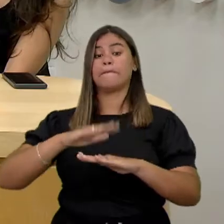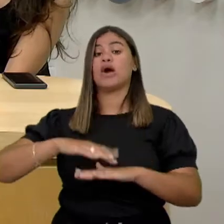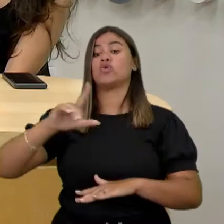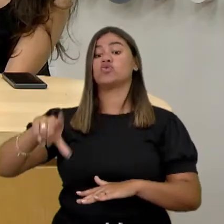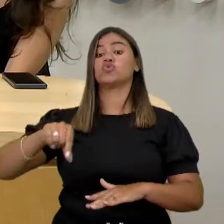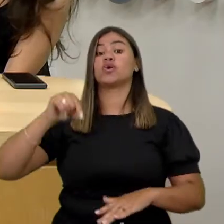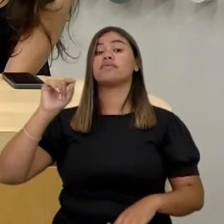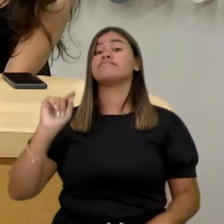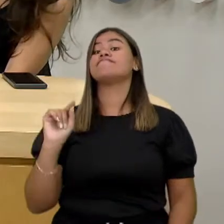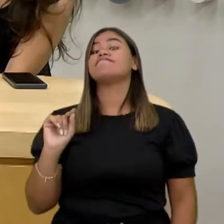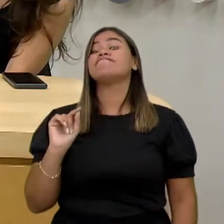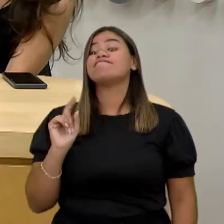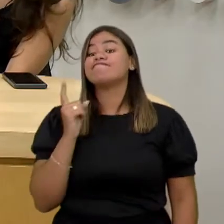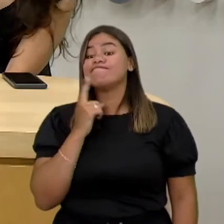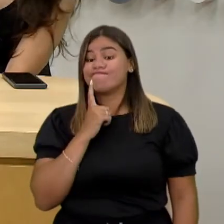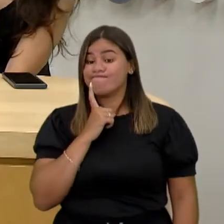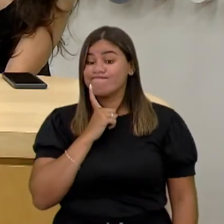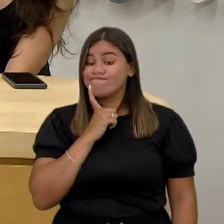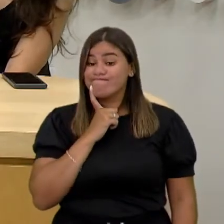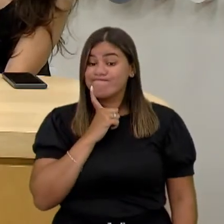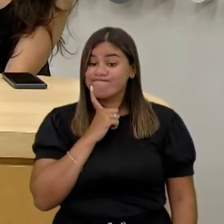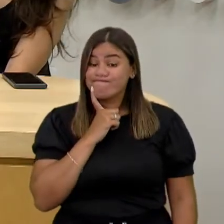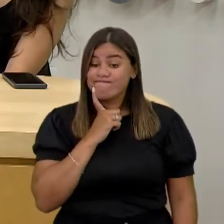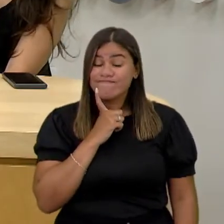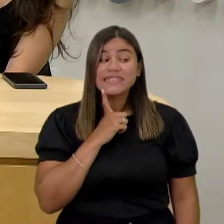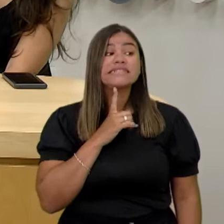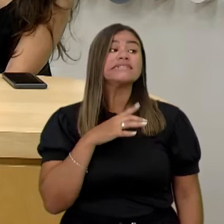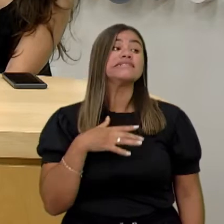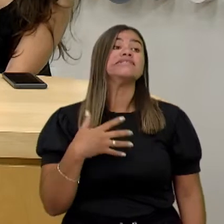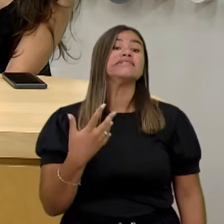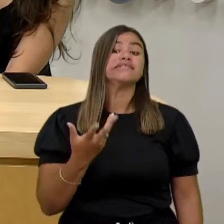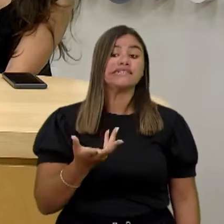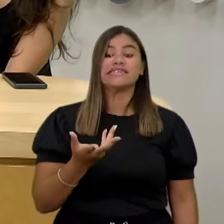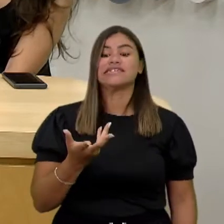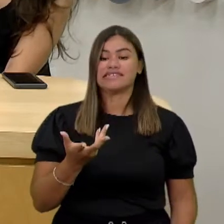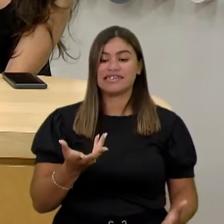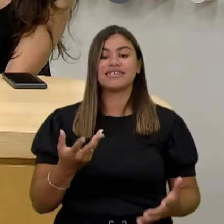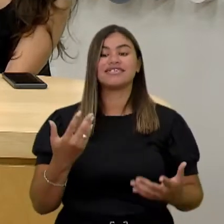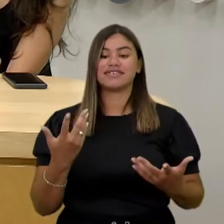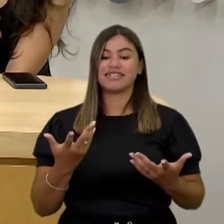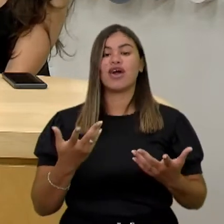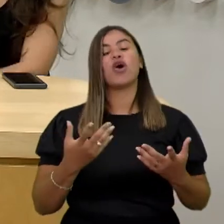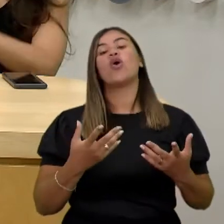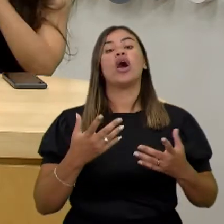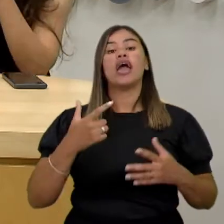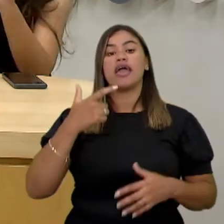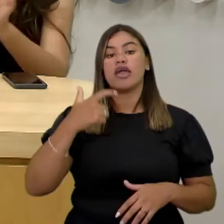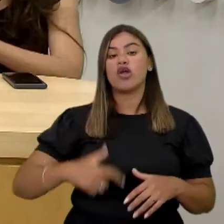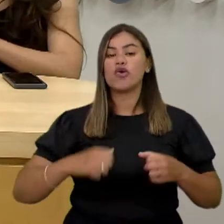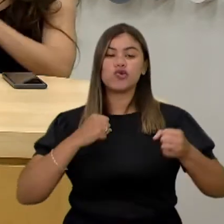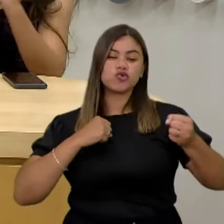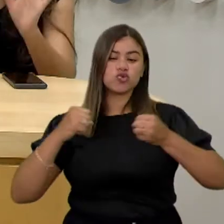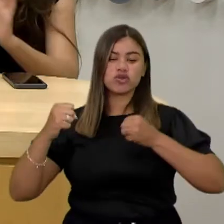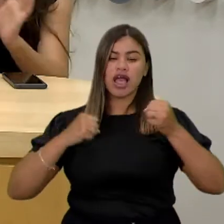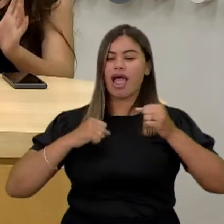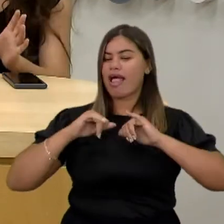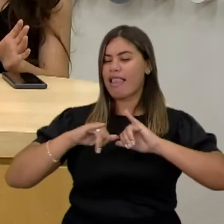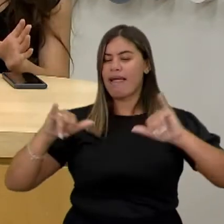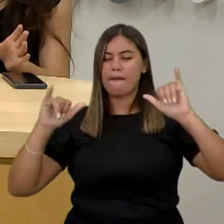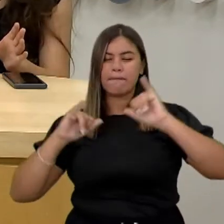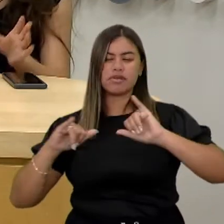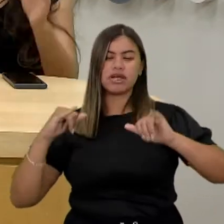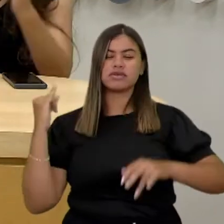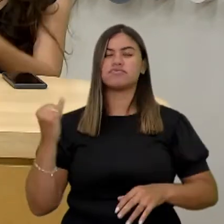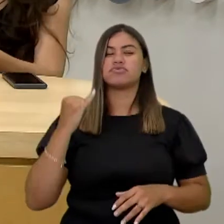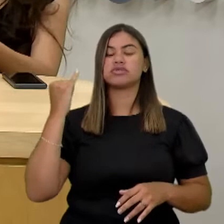né? Então, é bom que o estudante perceba assim, você é jornalista, eu vou fazer uma reportagem super mega plus, né,